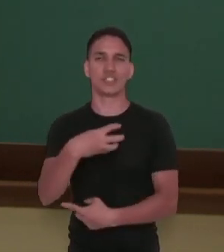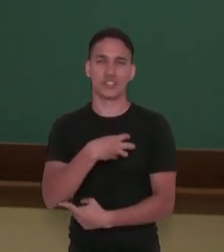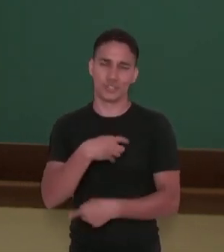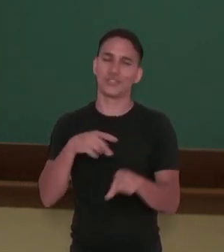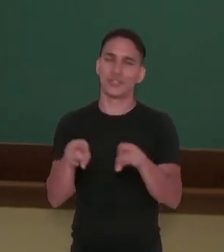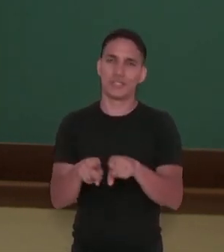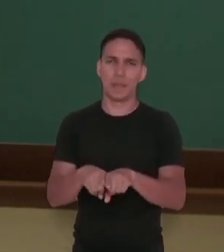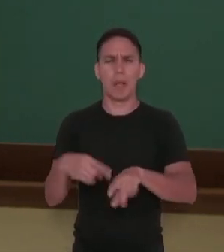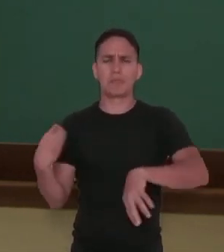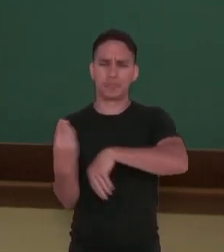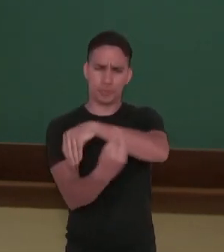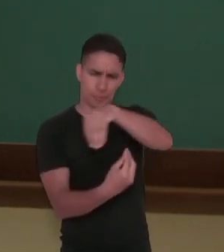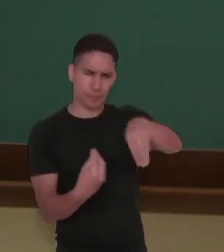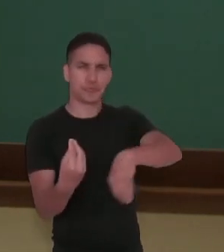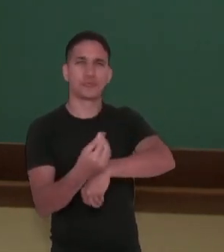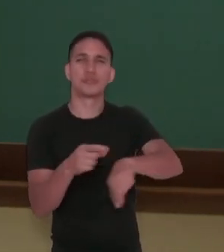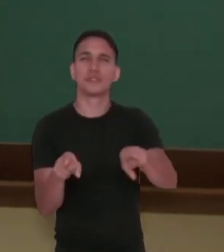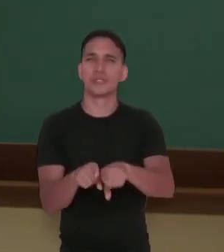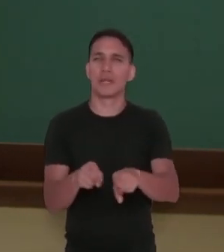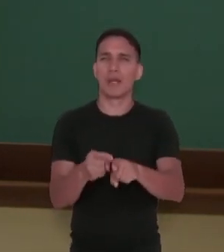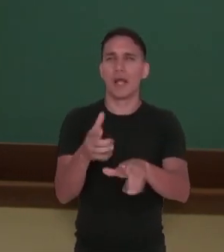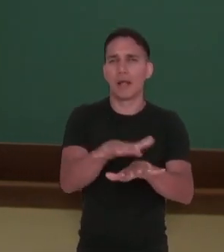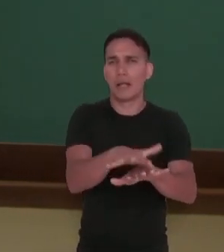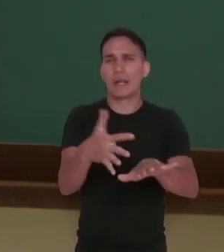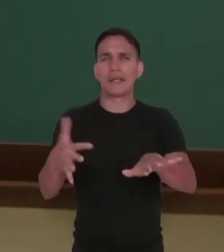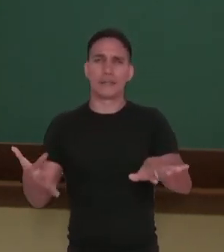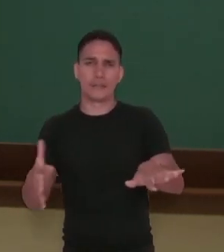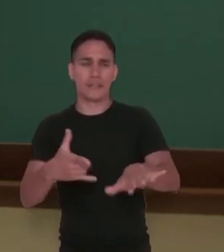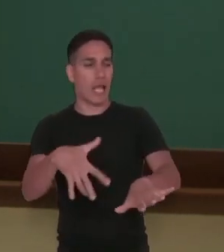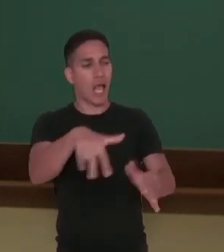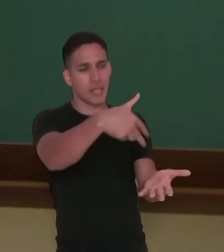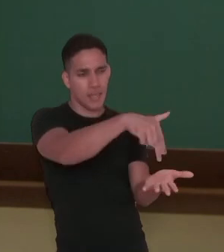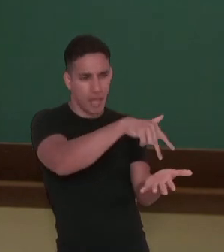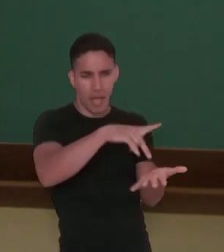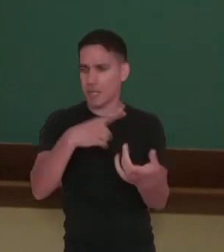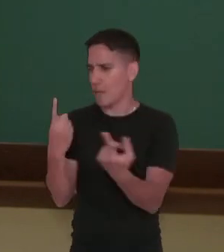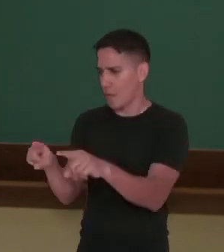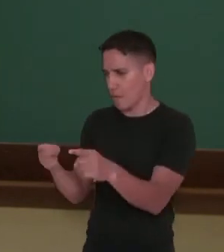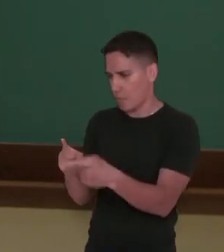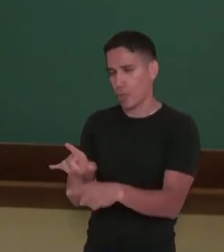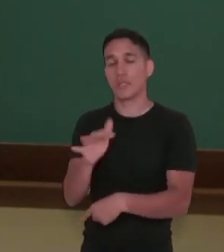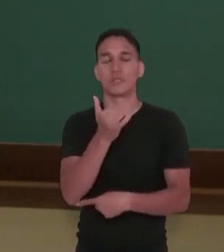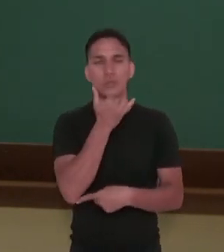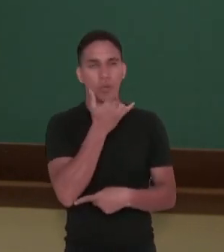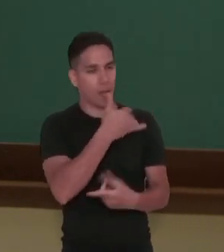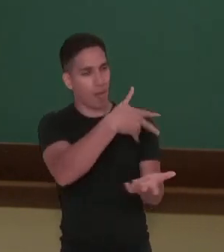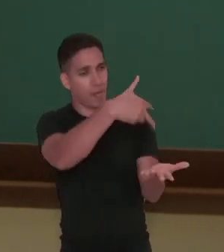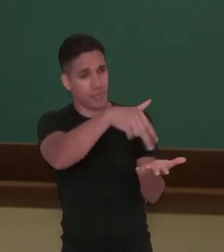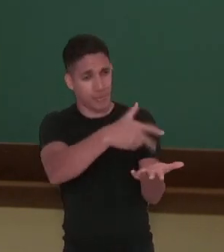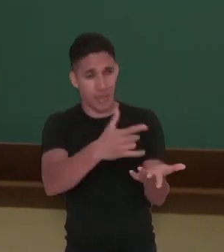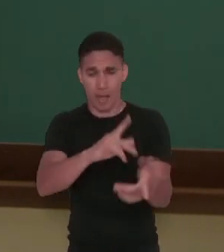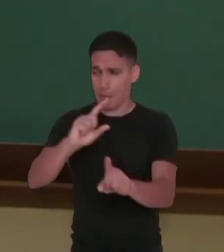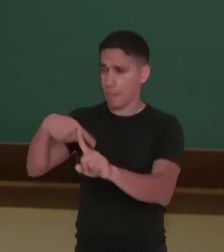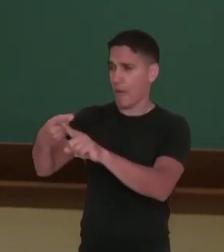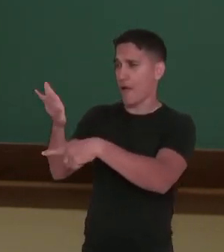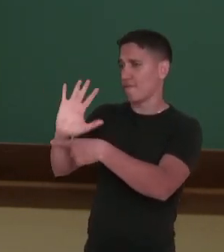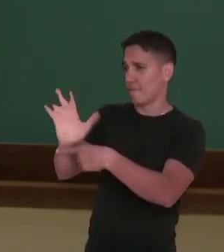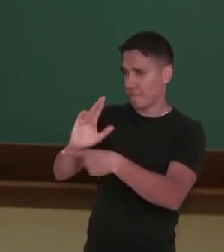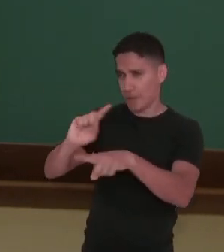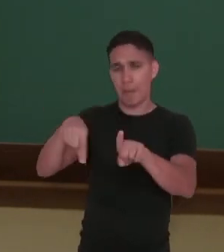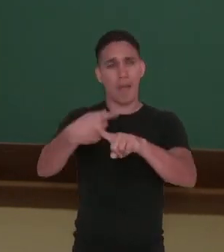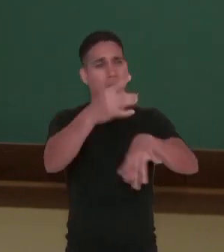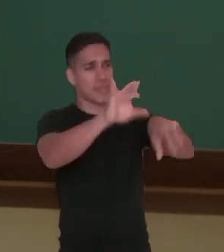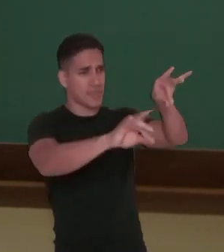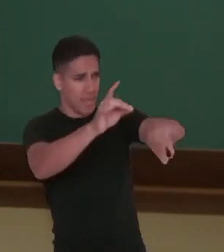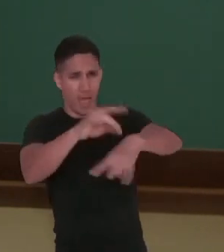existem misturas, não é? As artes híbridas, que mistura dança com música, perdão, dança com vídeo e teatro com